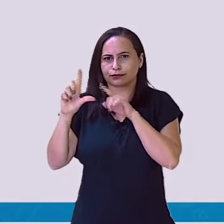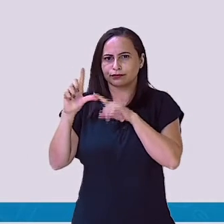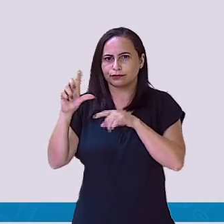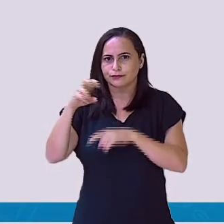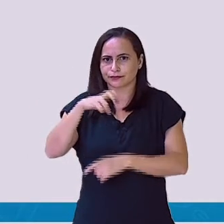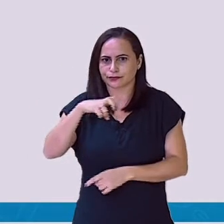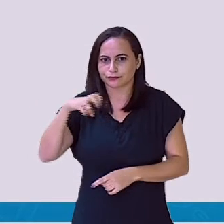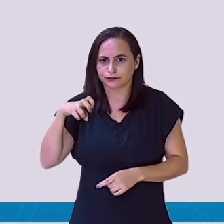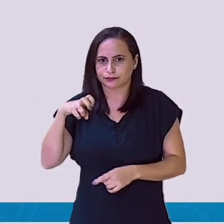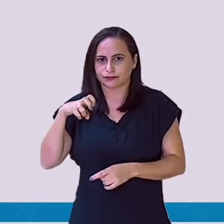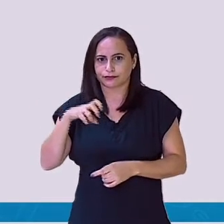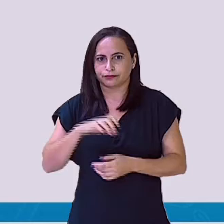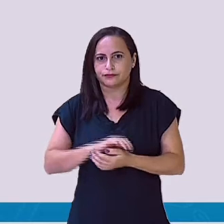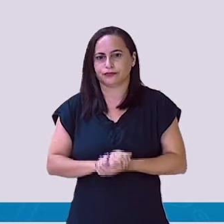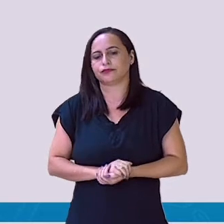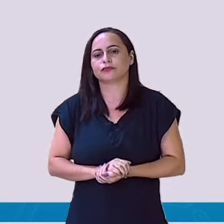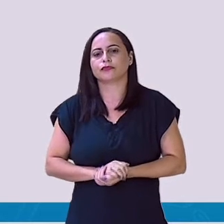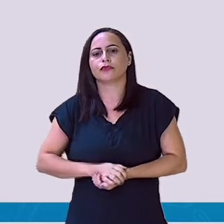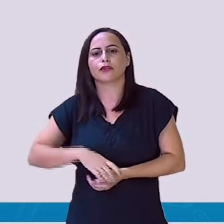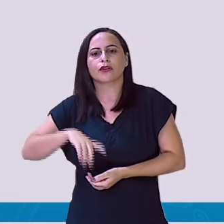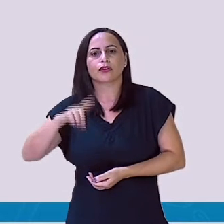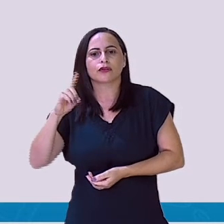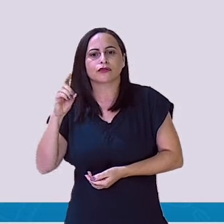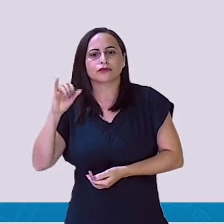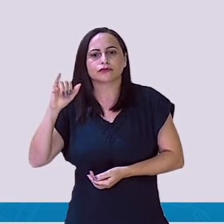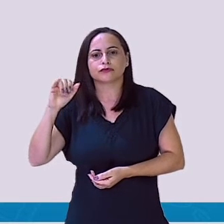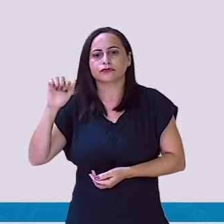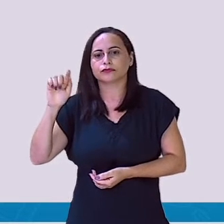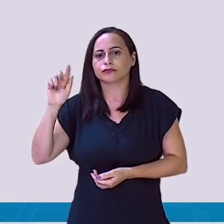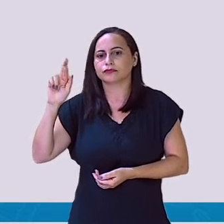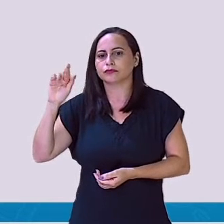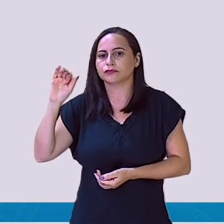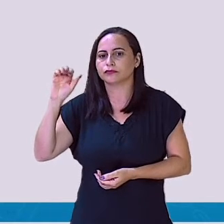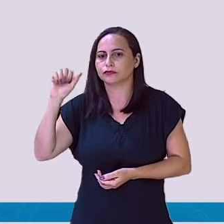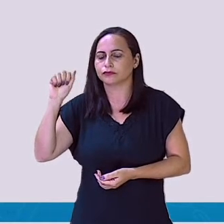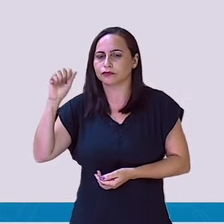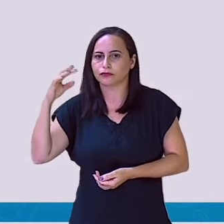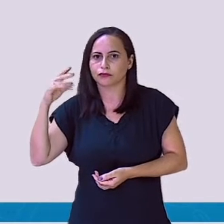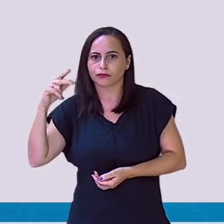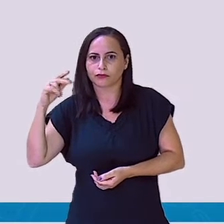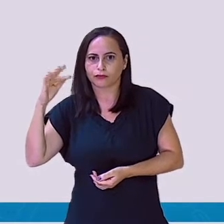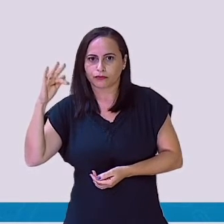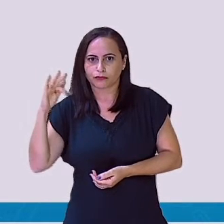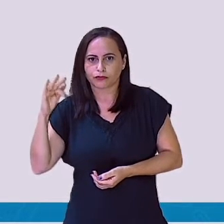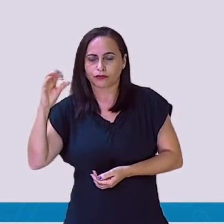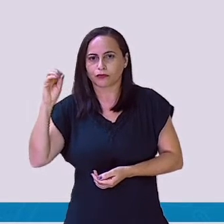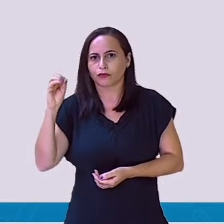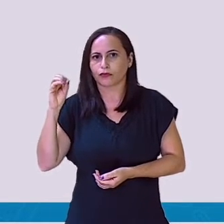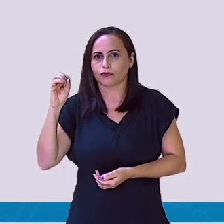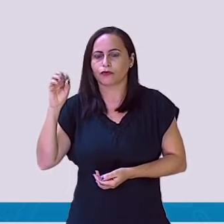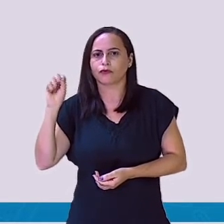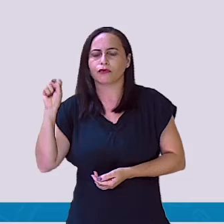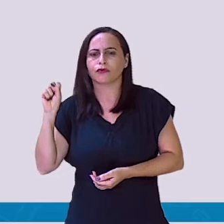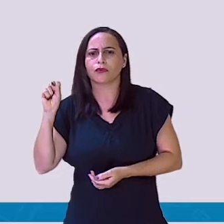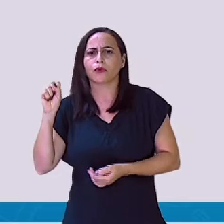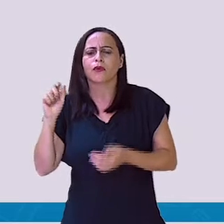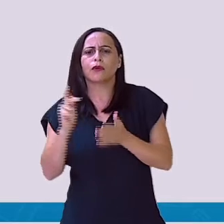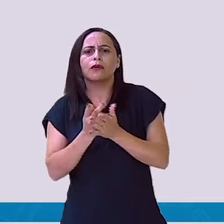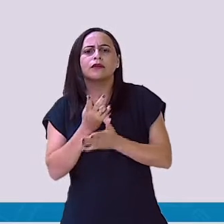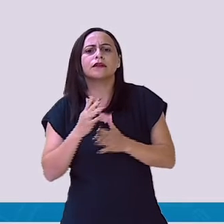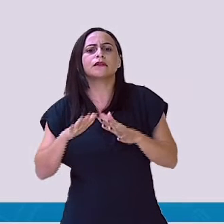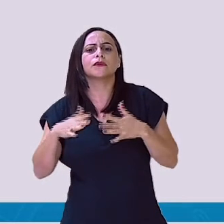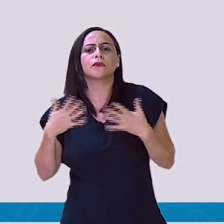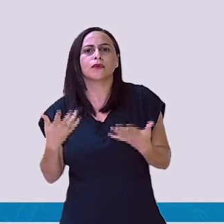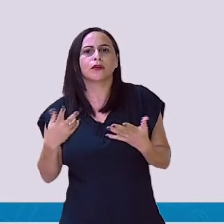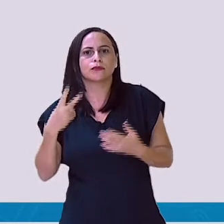Assim, o dígrafo ocorre quando 2 letras são usadas para representar um único